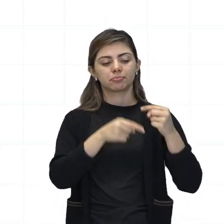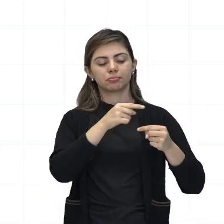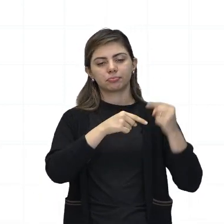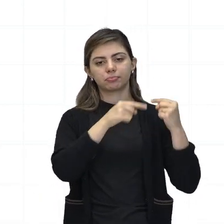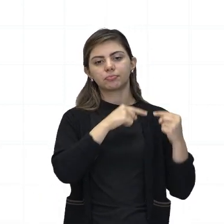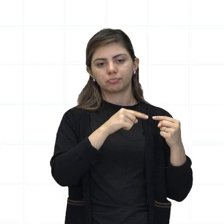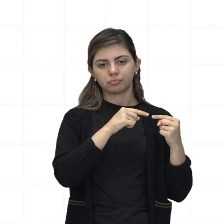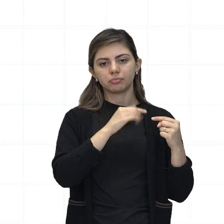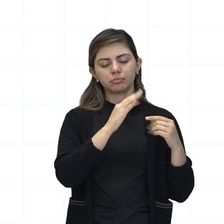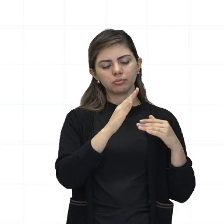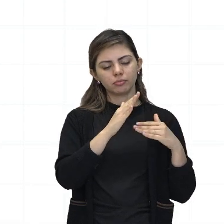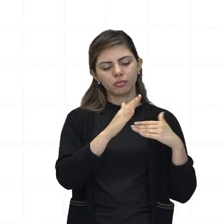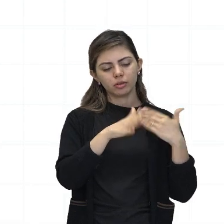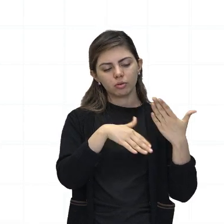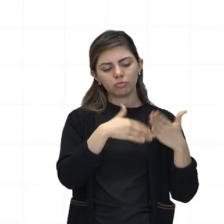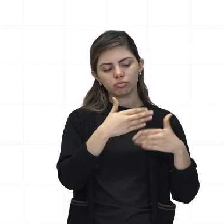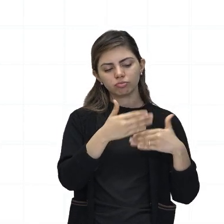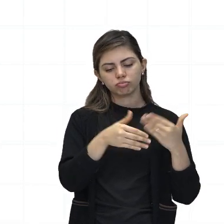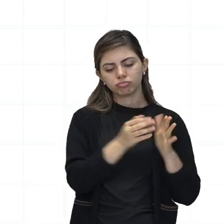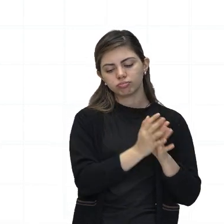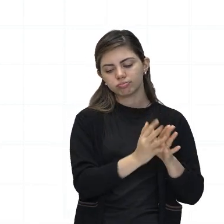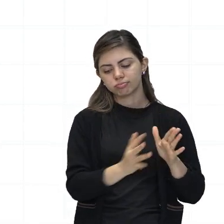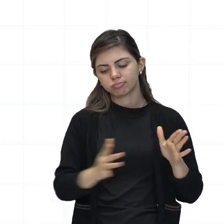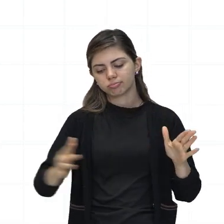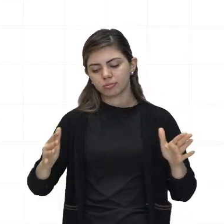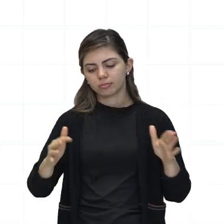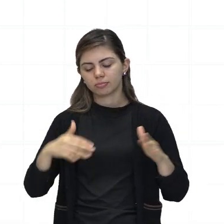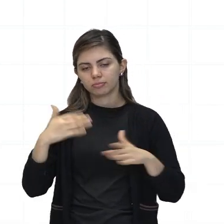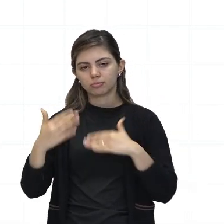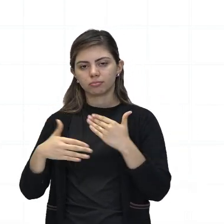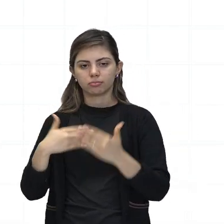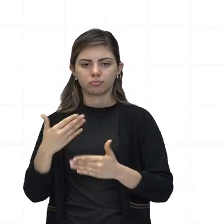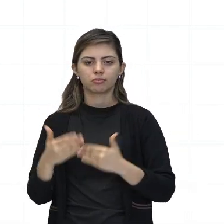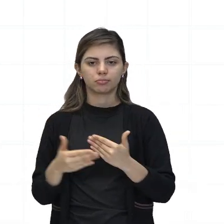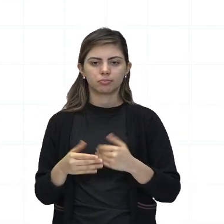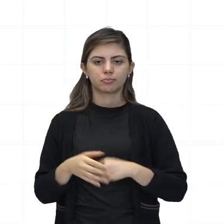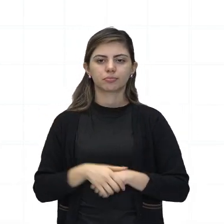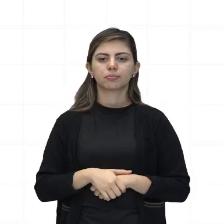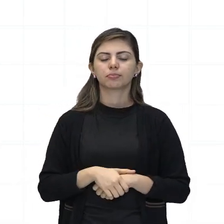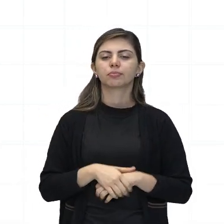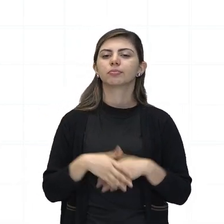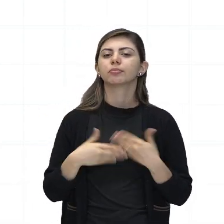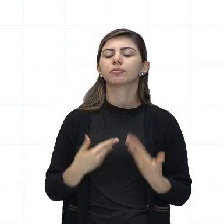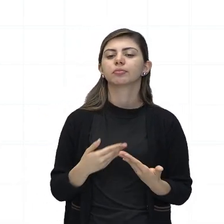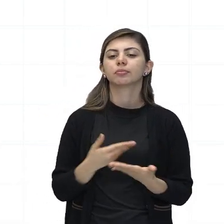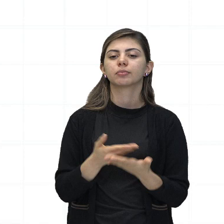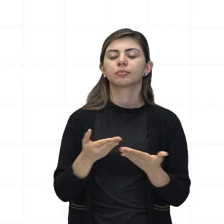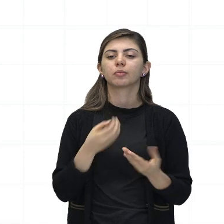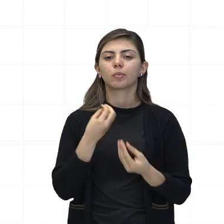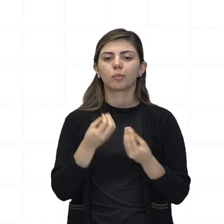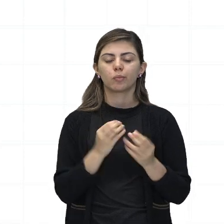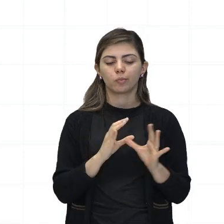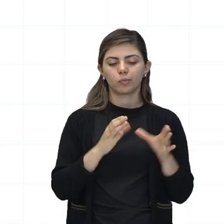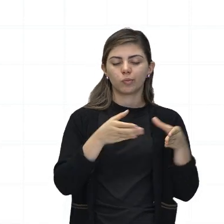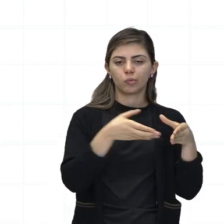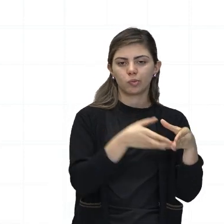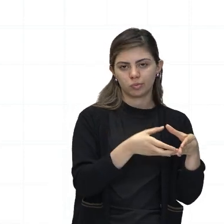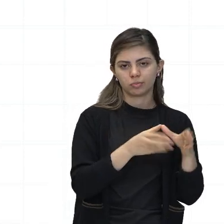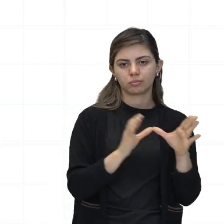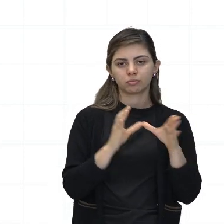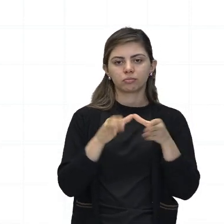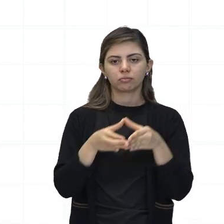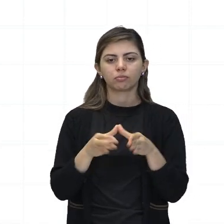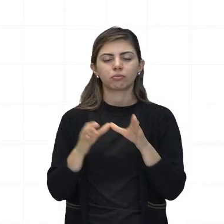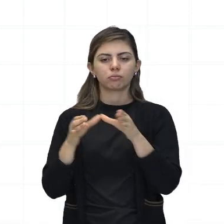foram evoluindo ao longo do tempo e ramificando para agruparem aqueles